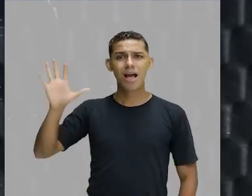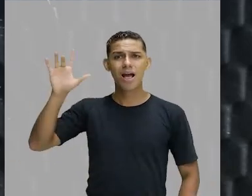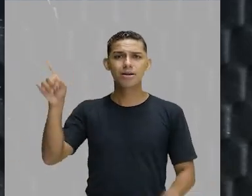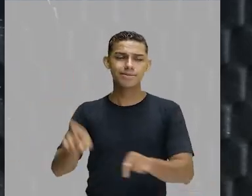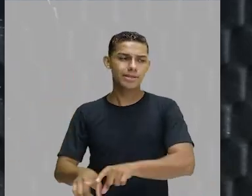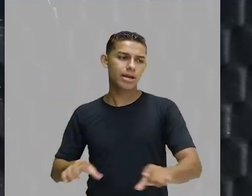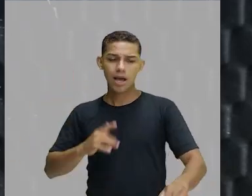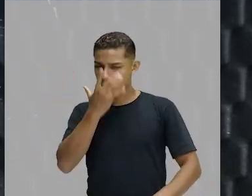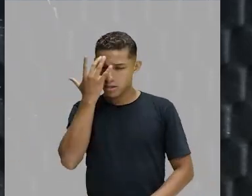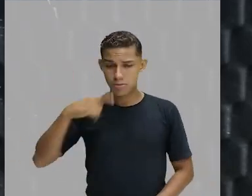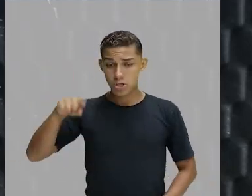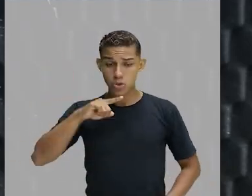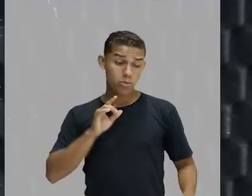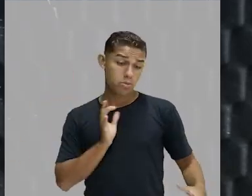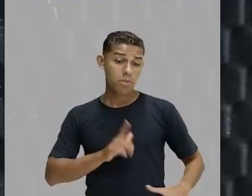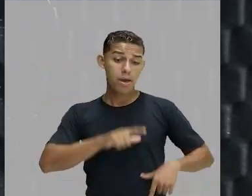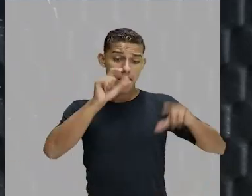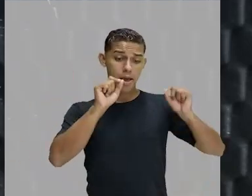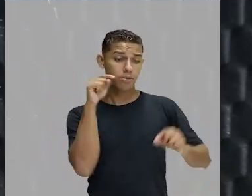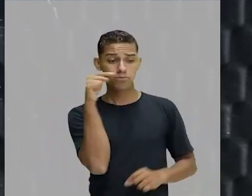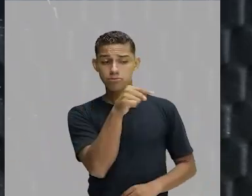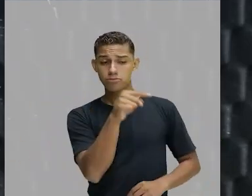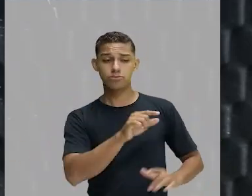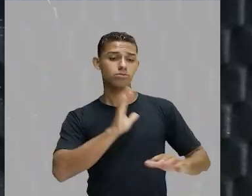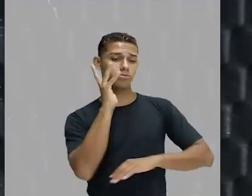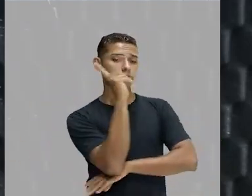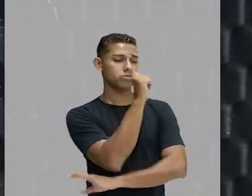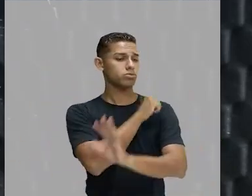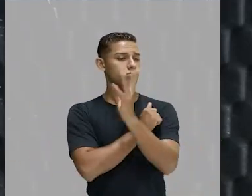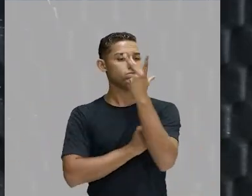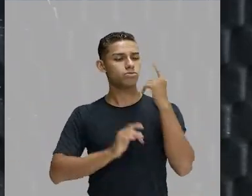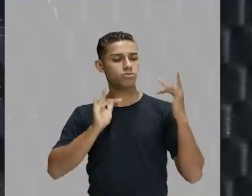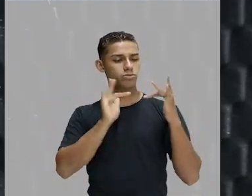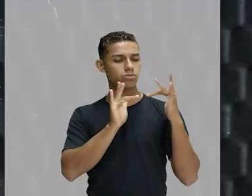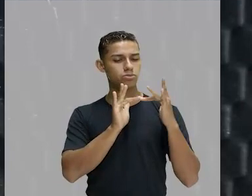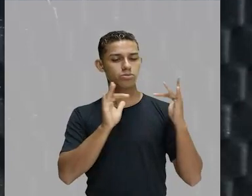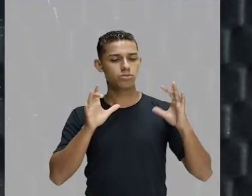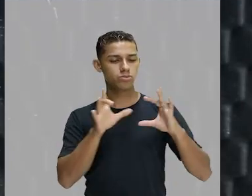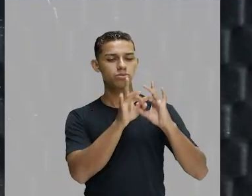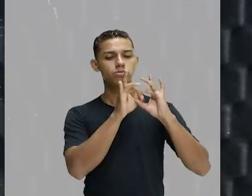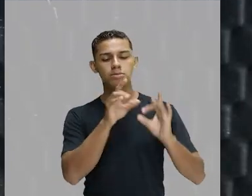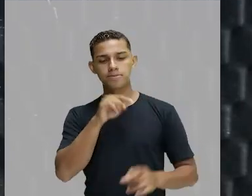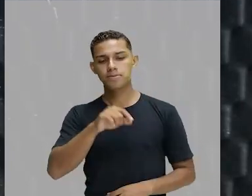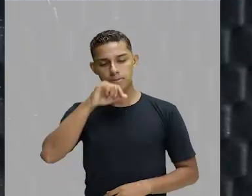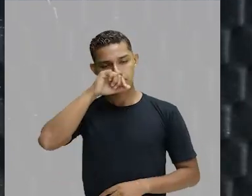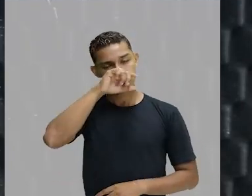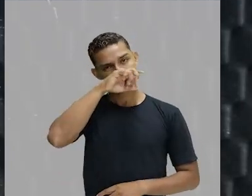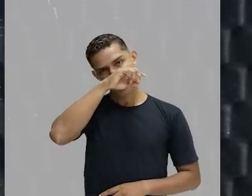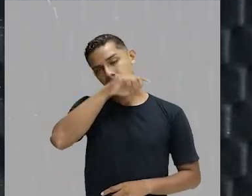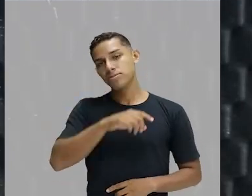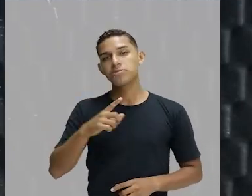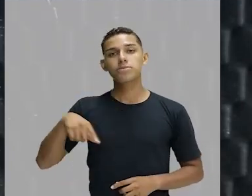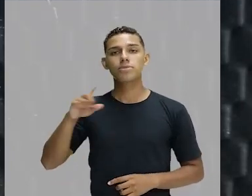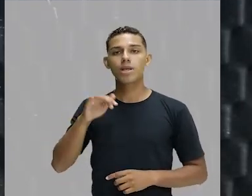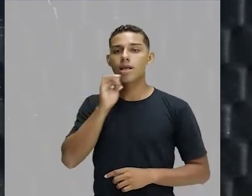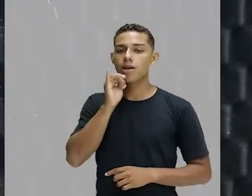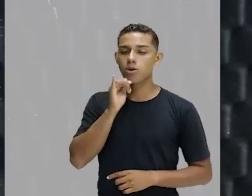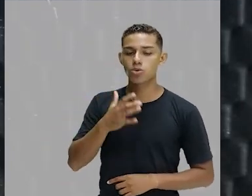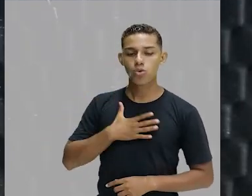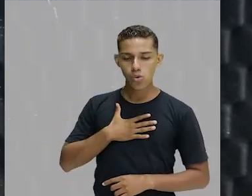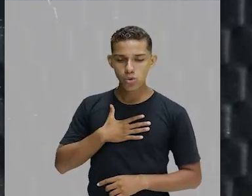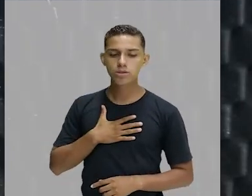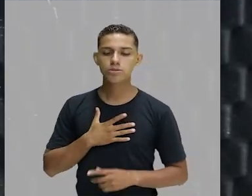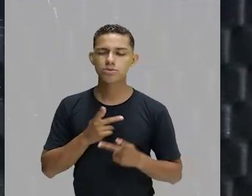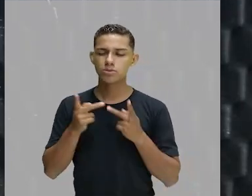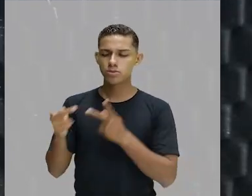à natureza, né? Por exemplo, aqui no Maranhão, quem é que não gosta de fazer uma visita no interior do Maranhão, né?